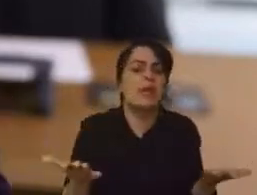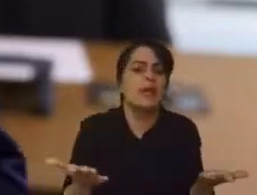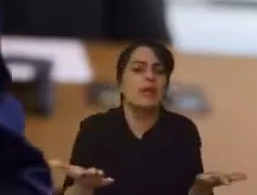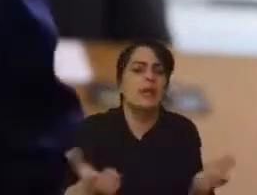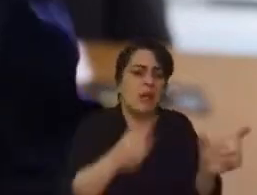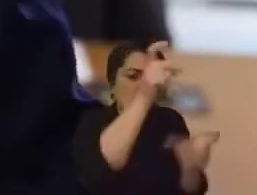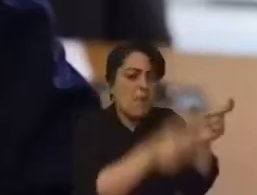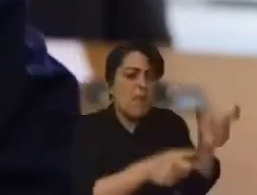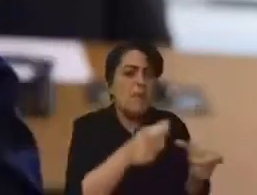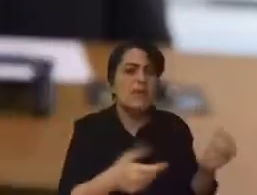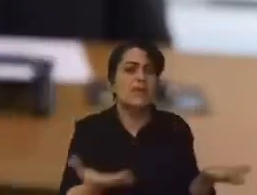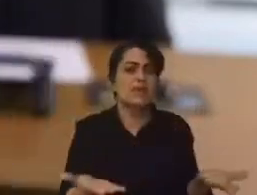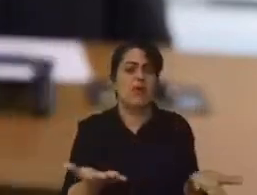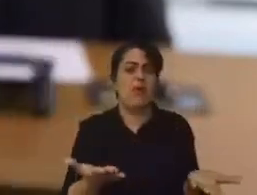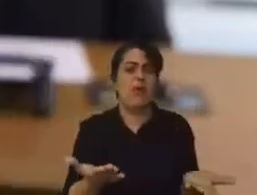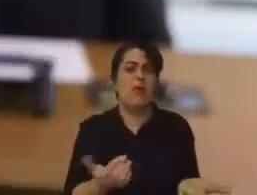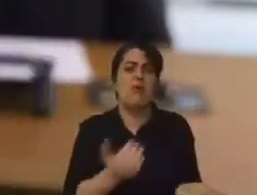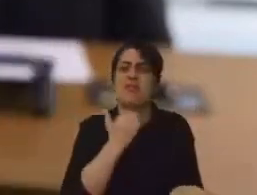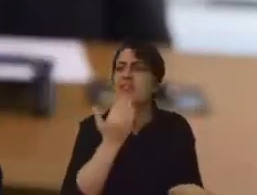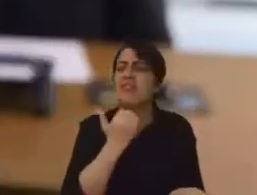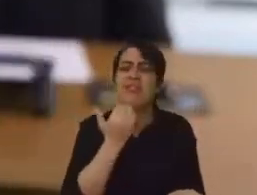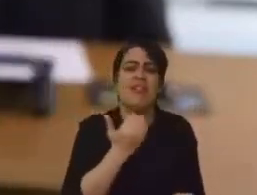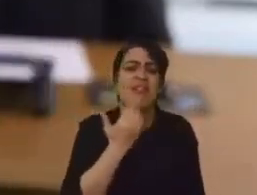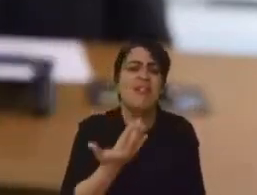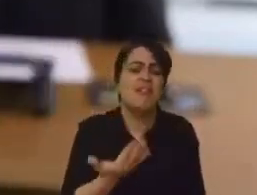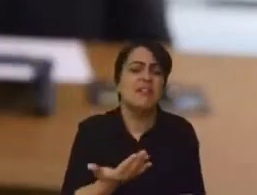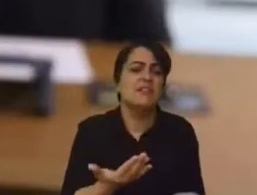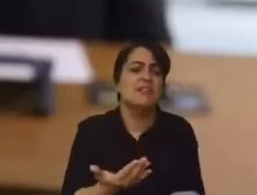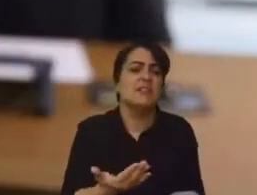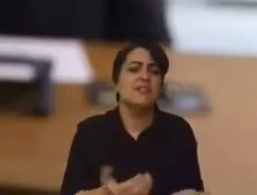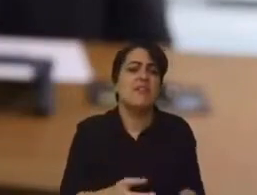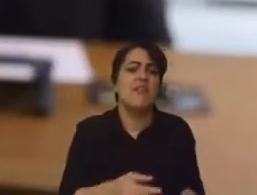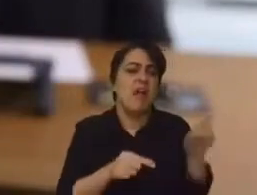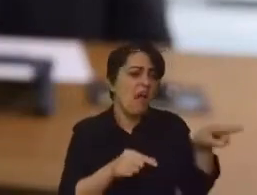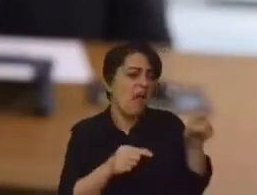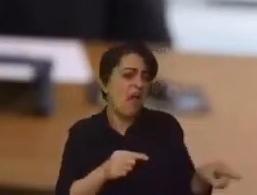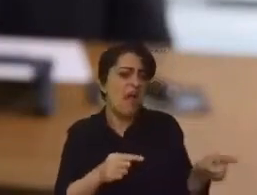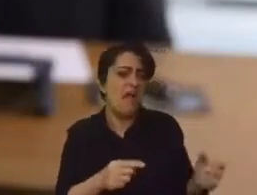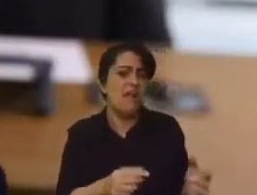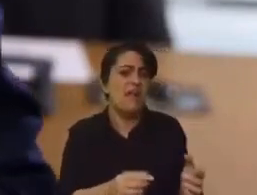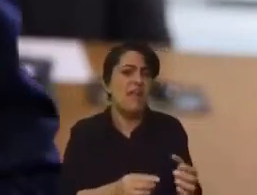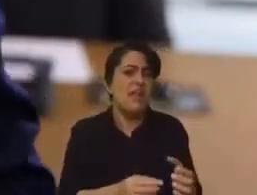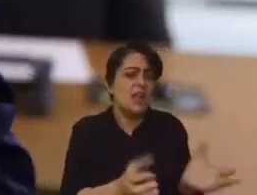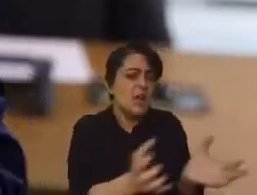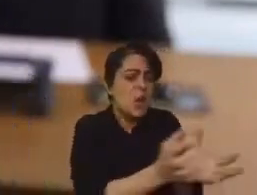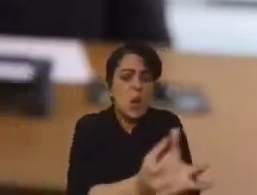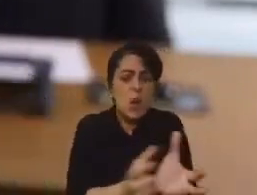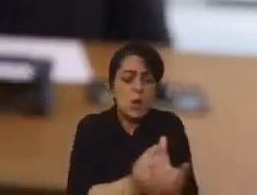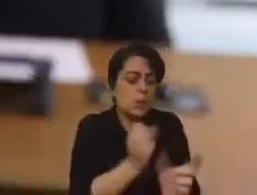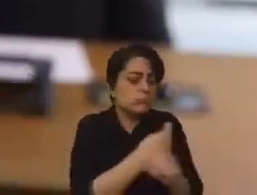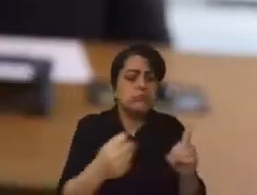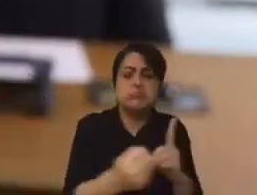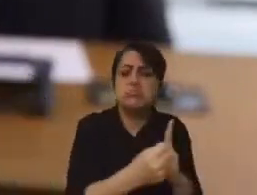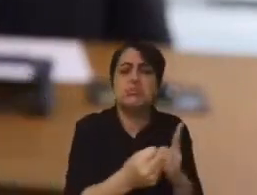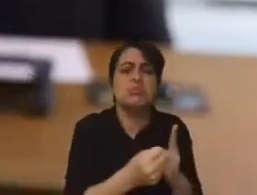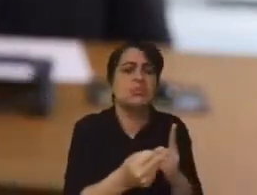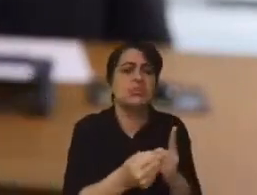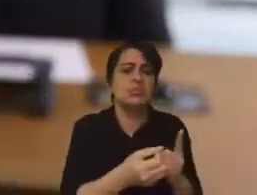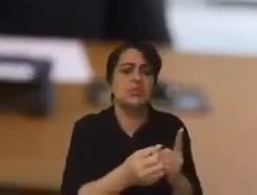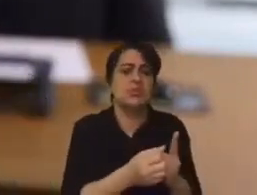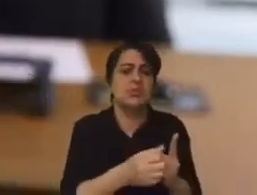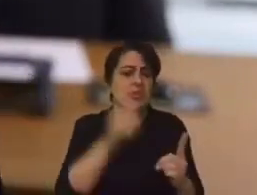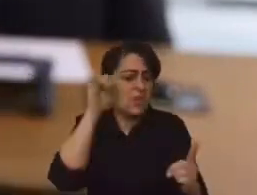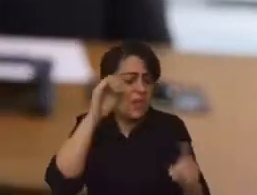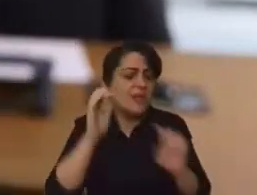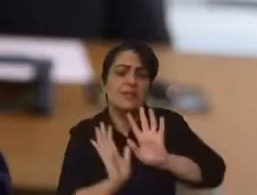os negros, ele não convive com as mulheres, ele não convive com as organizações sociais, ou seja, ele efetivamente convive